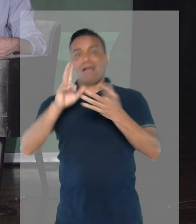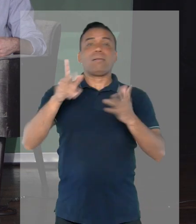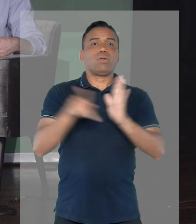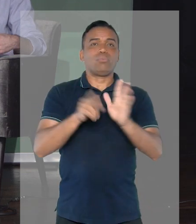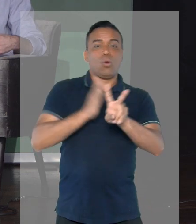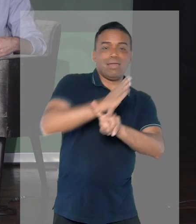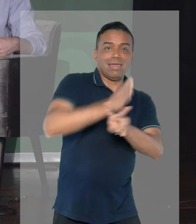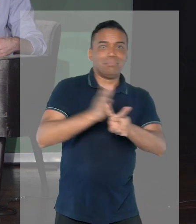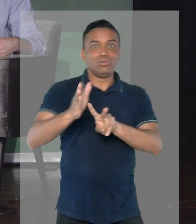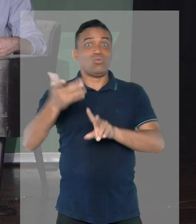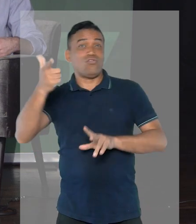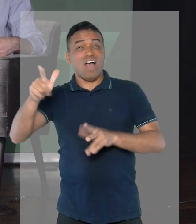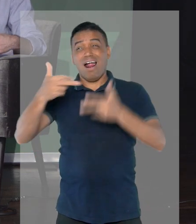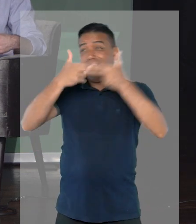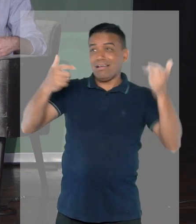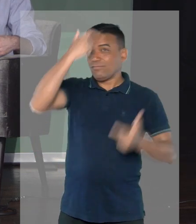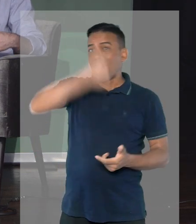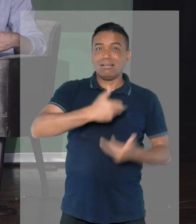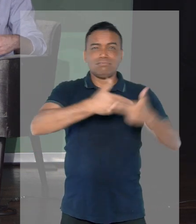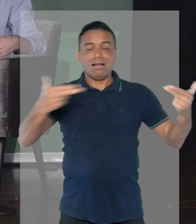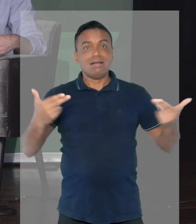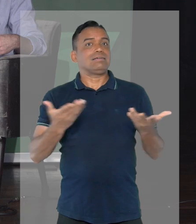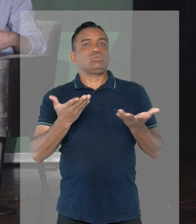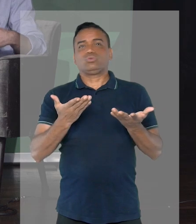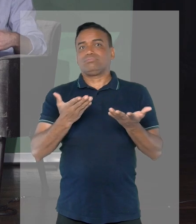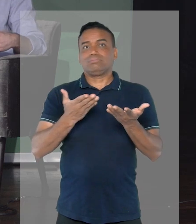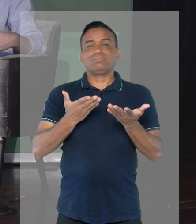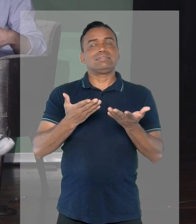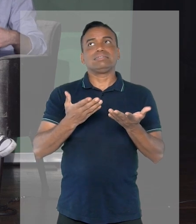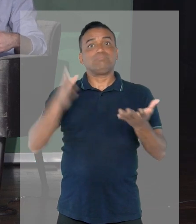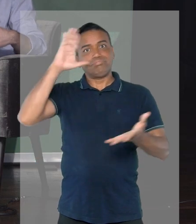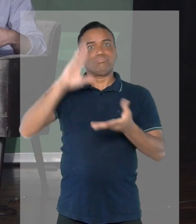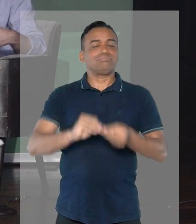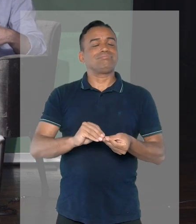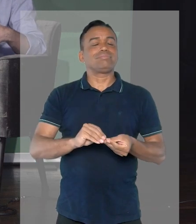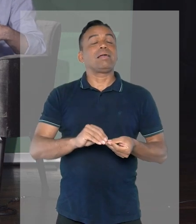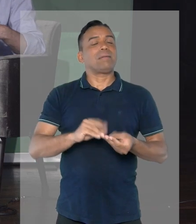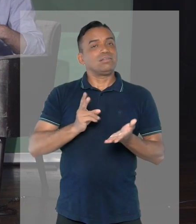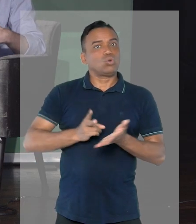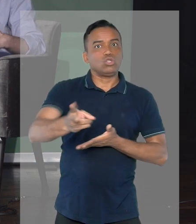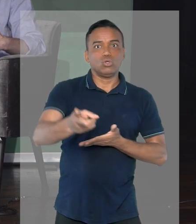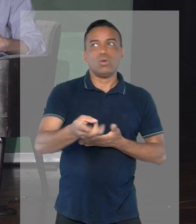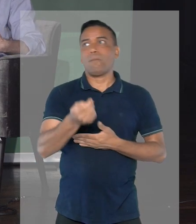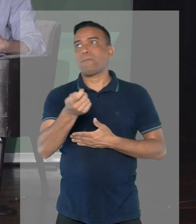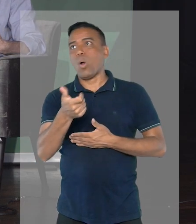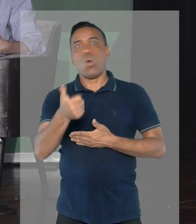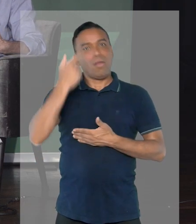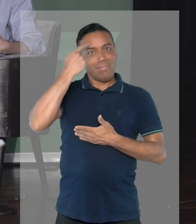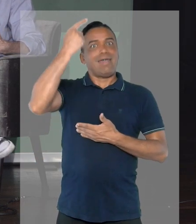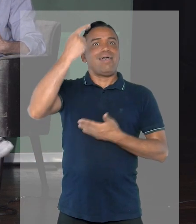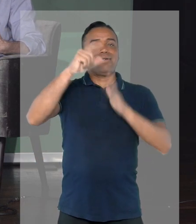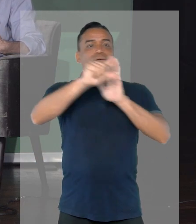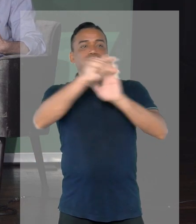sixty, híbrido, heterodoxo, multifacetado, poliédrico, sintético. Enfim, continua, mas é um pouco essa